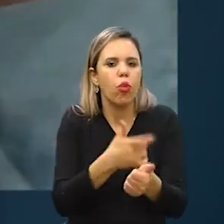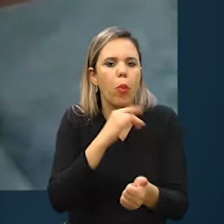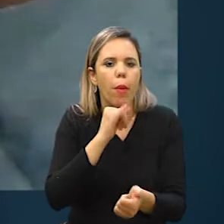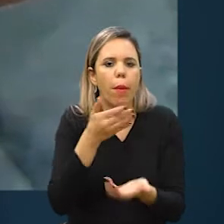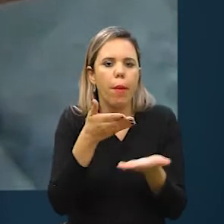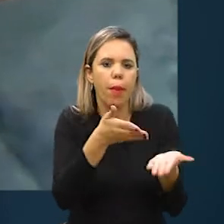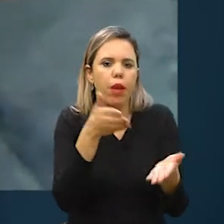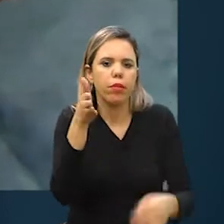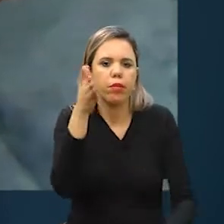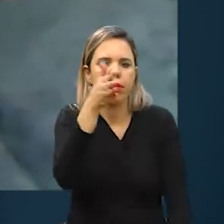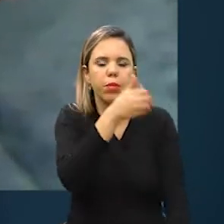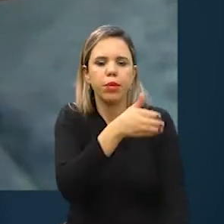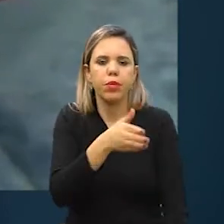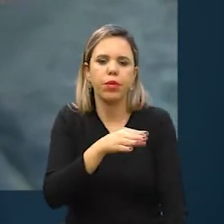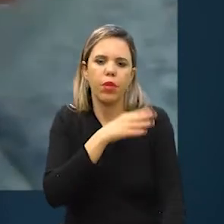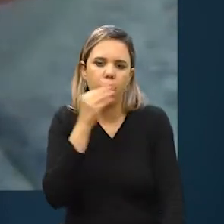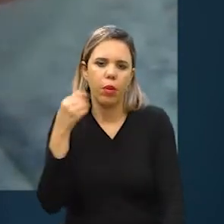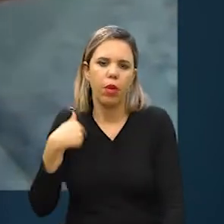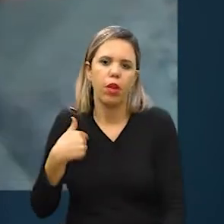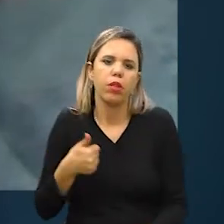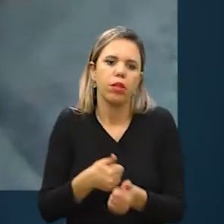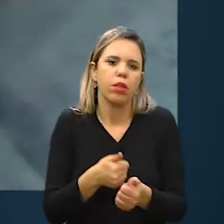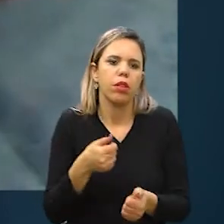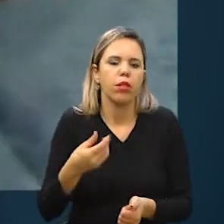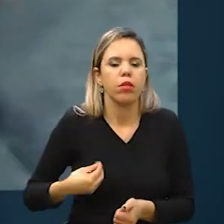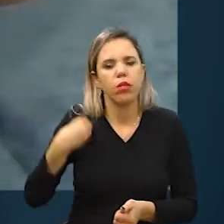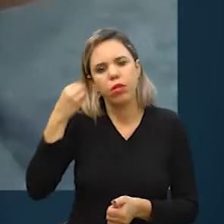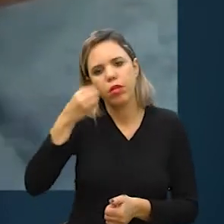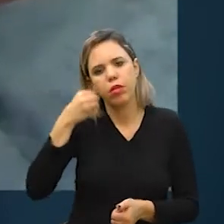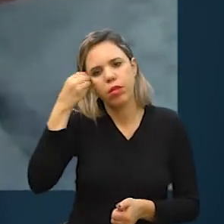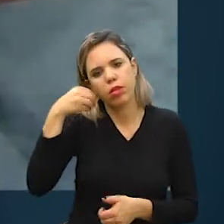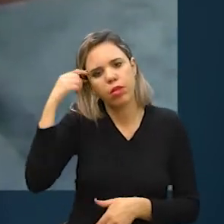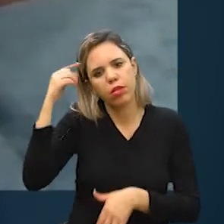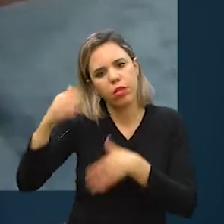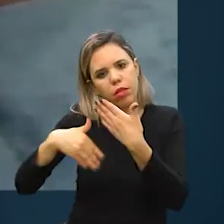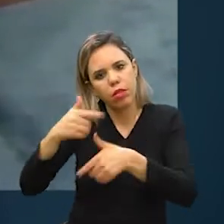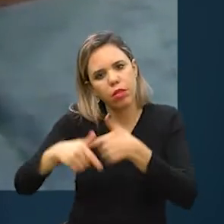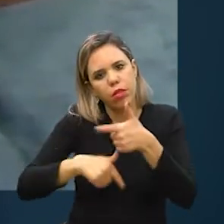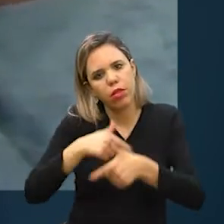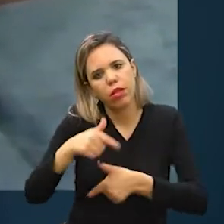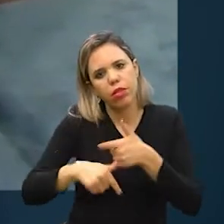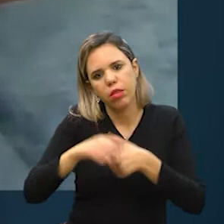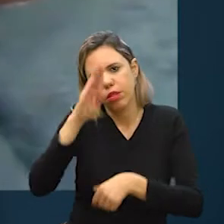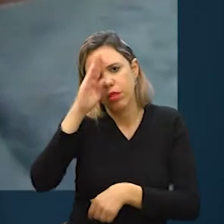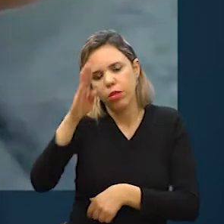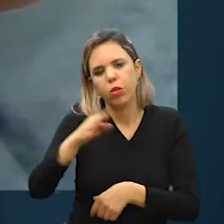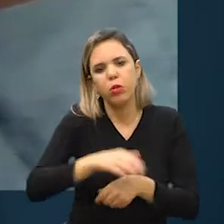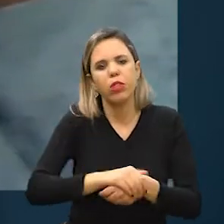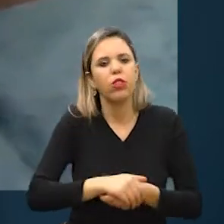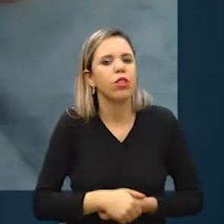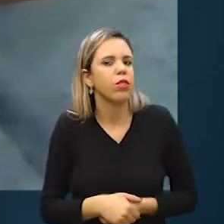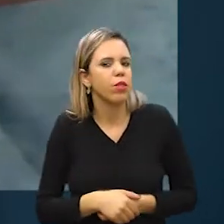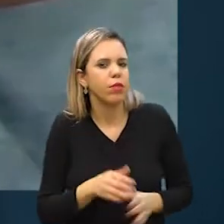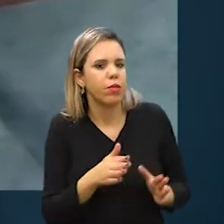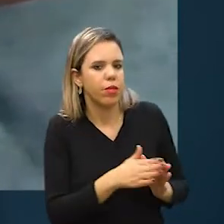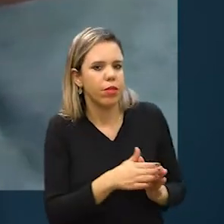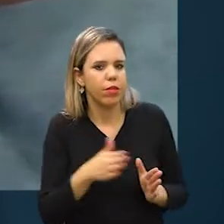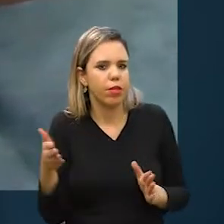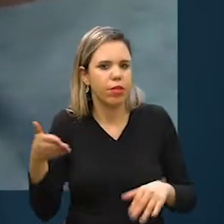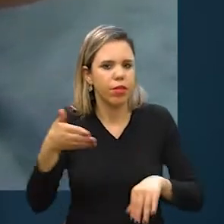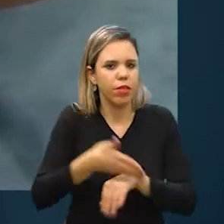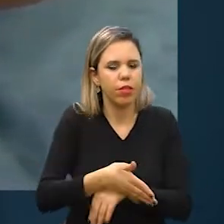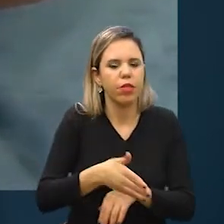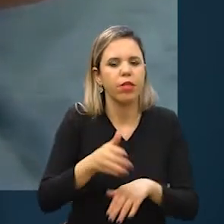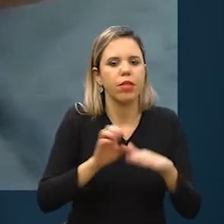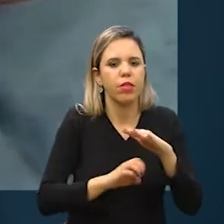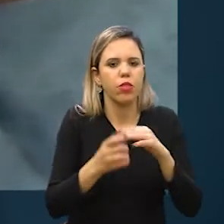acompanhava ele na adolescência, eu vivia o dia a dia de trabalho, principalmente no período que ele